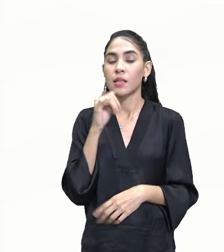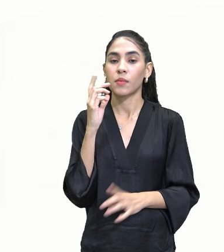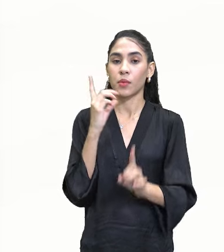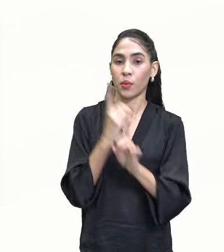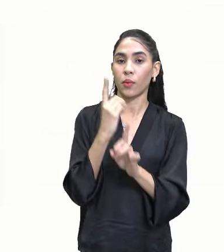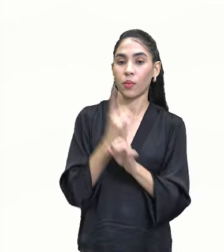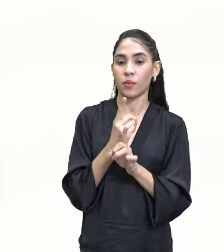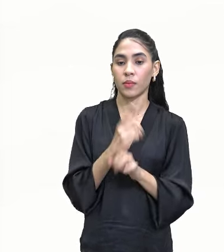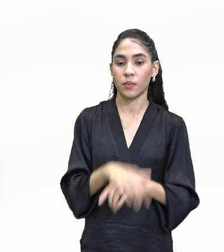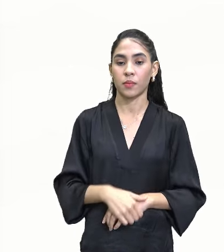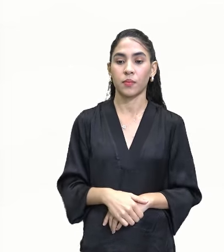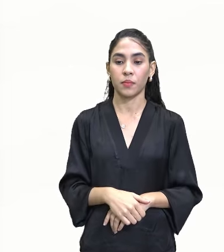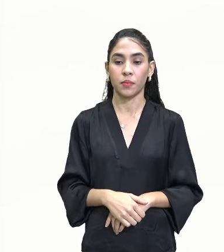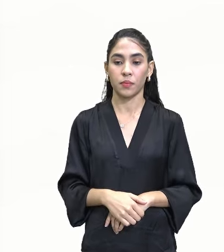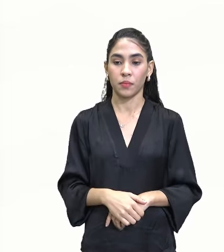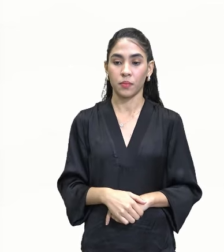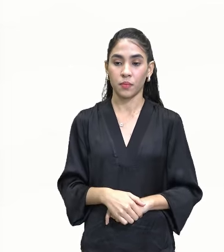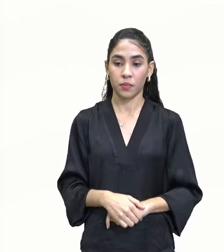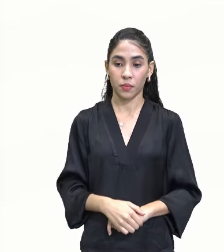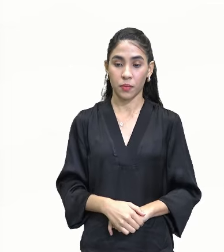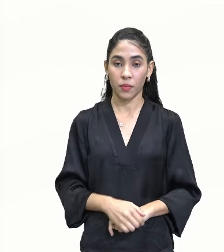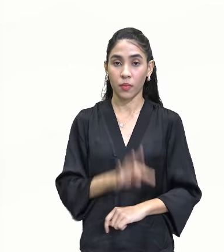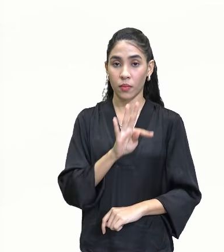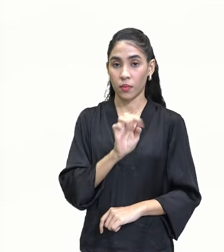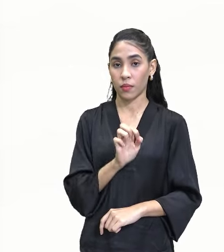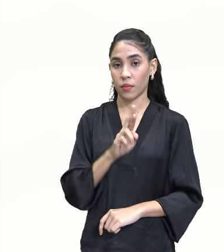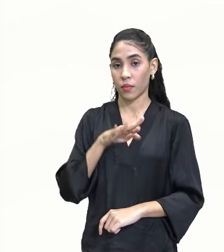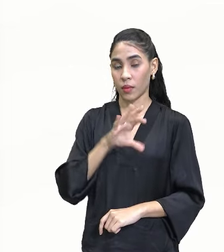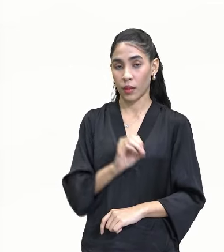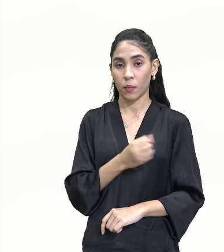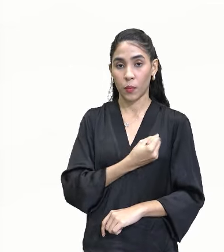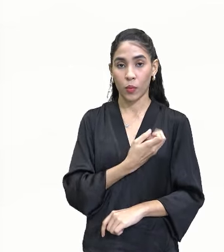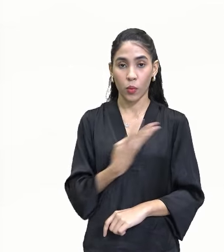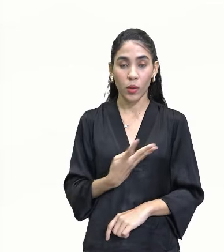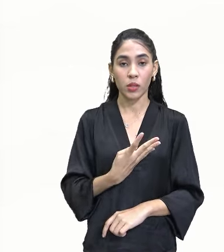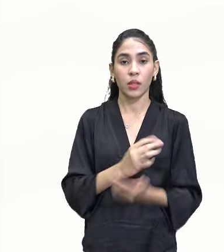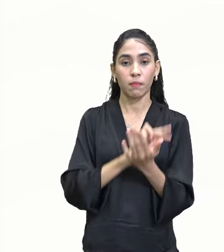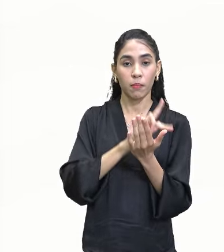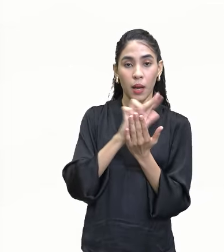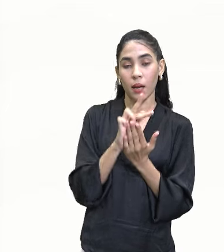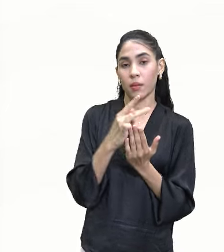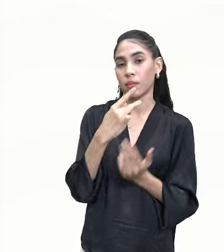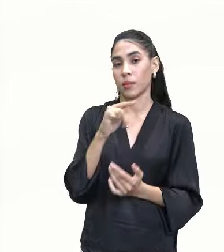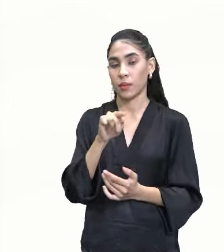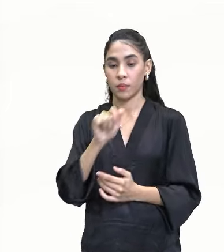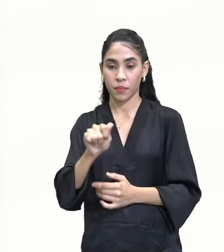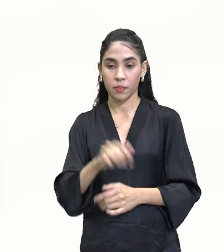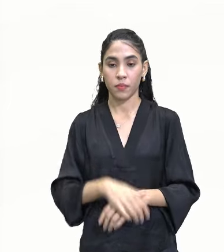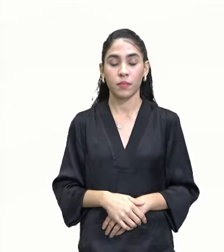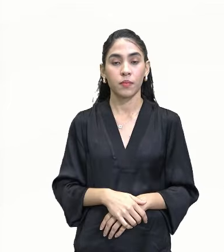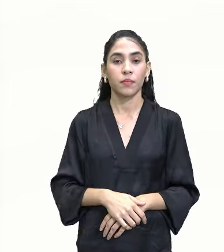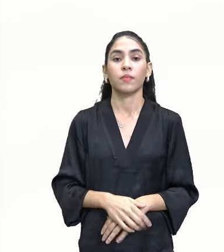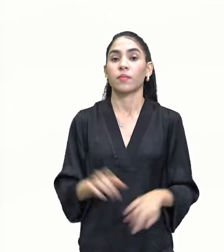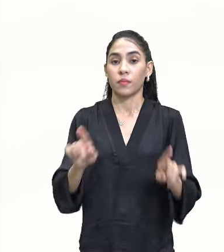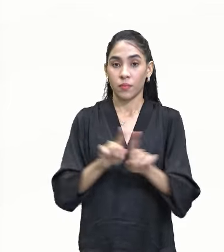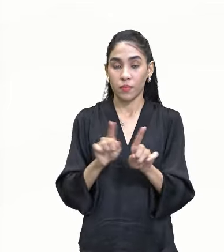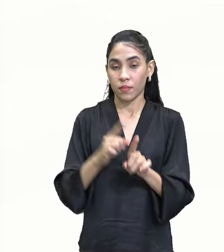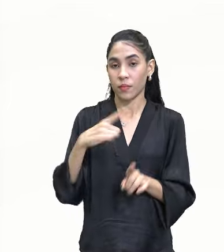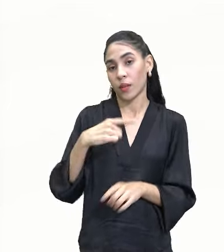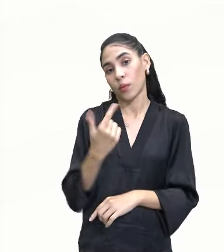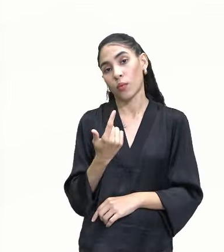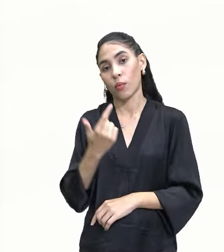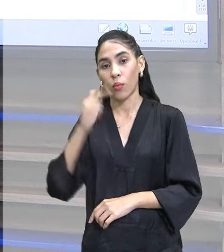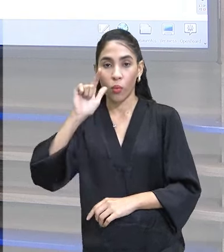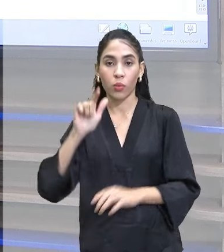encontre, então, aí o termo, né, a quantidade de termos de uma PA. Existe também uma